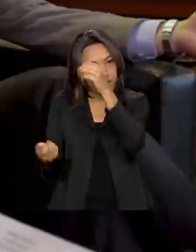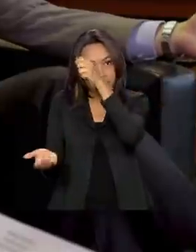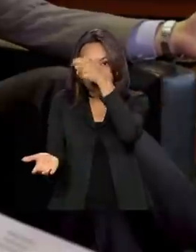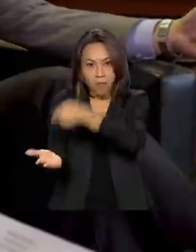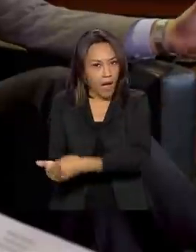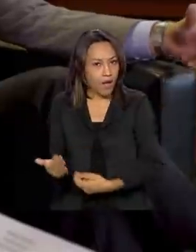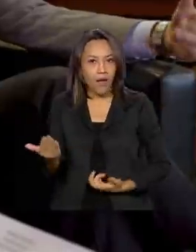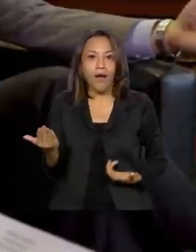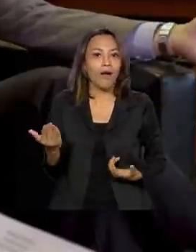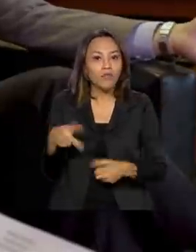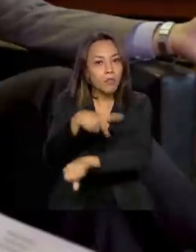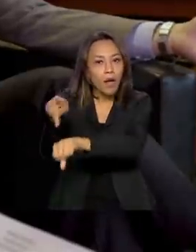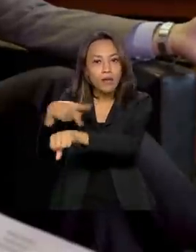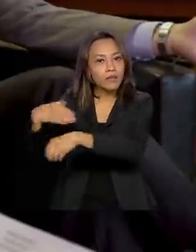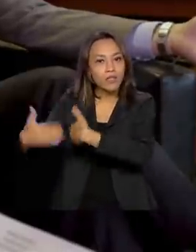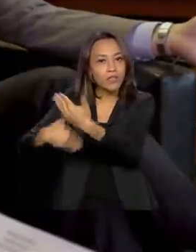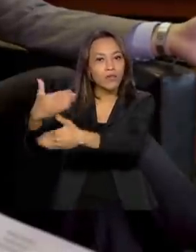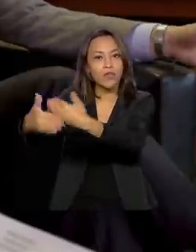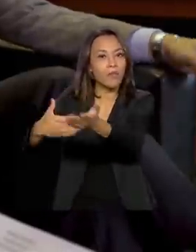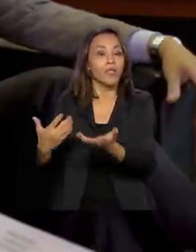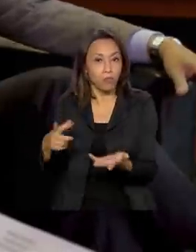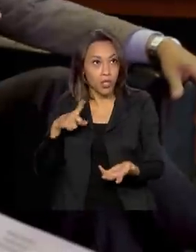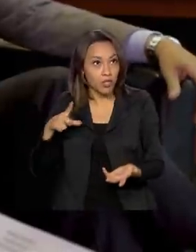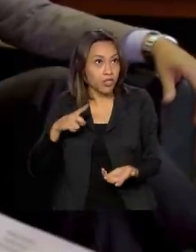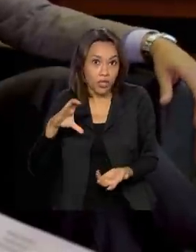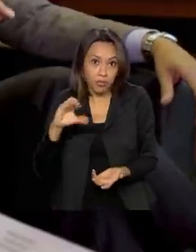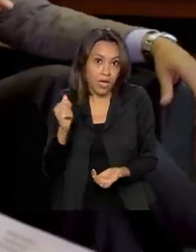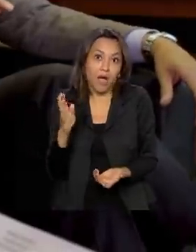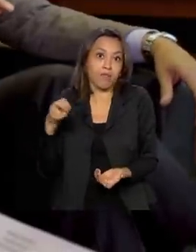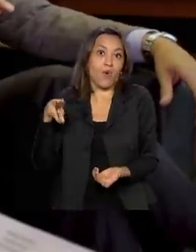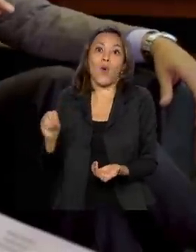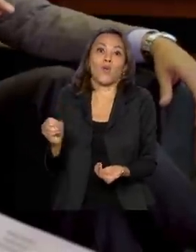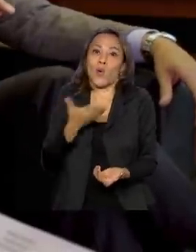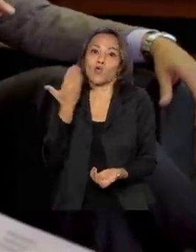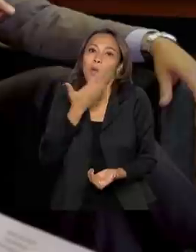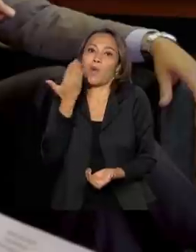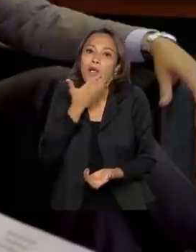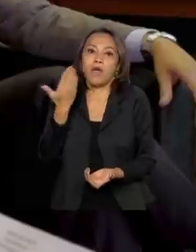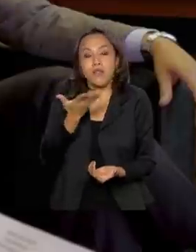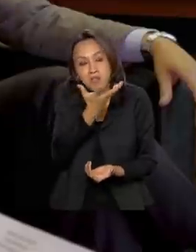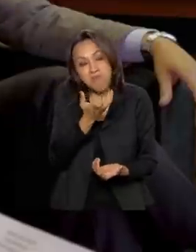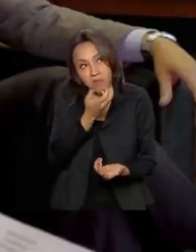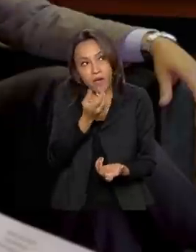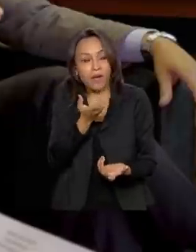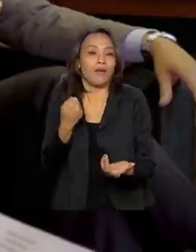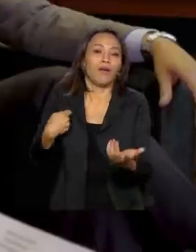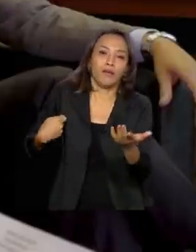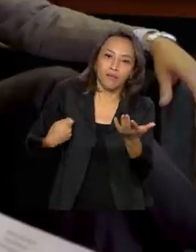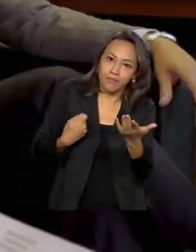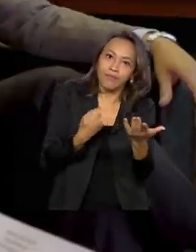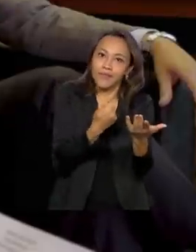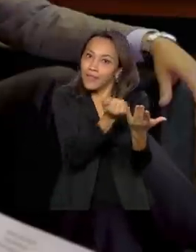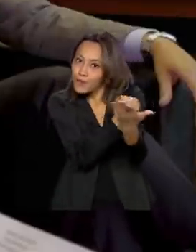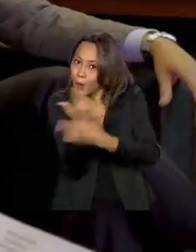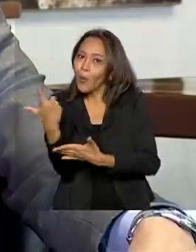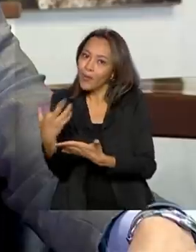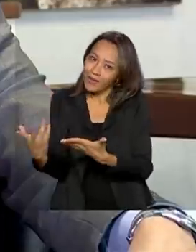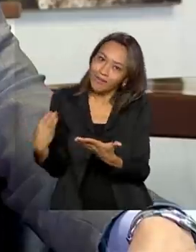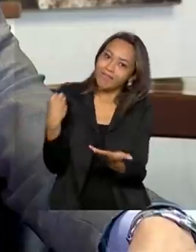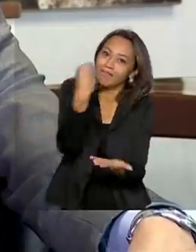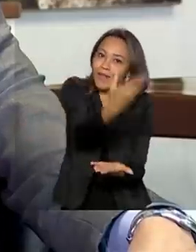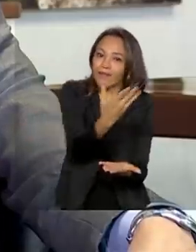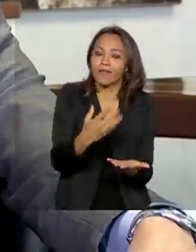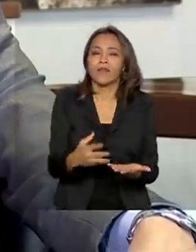dentre eles o Brasil, pelo excedente de carbono que nós temos. Quanto o Brasil colocou? O Brasil colocou um volume de